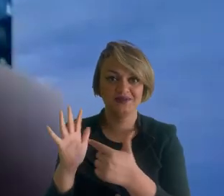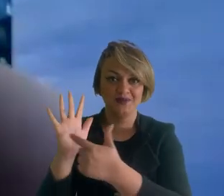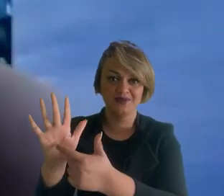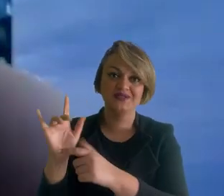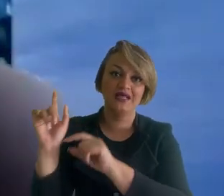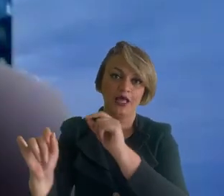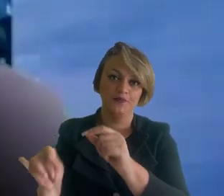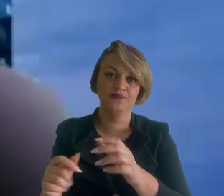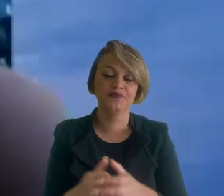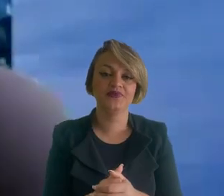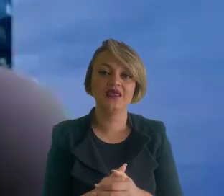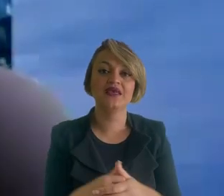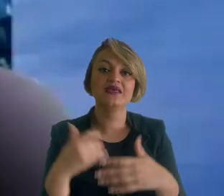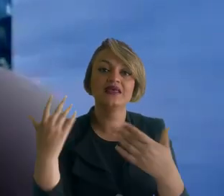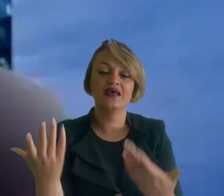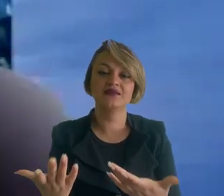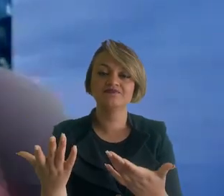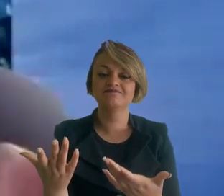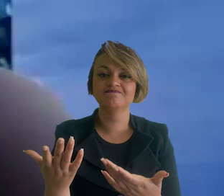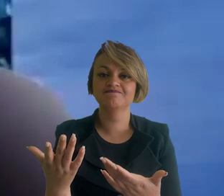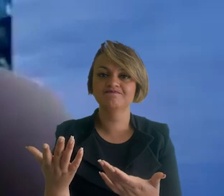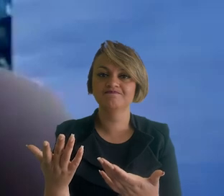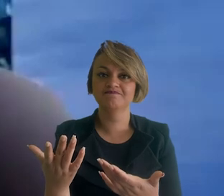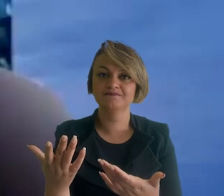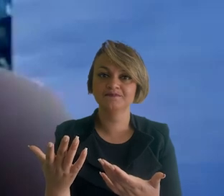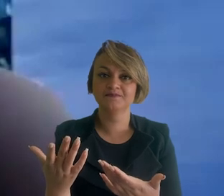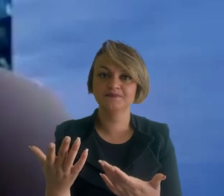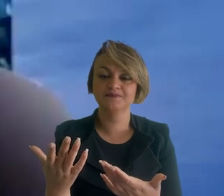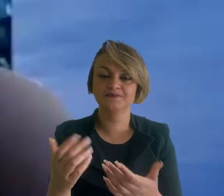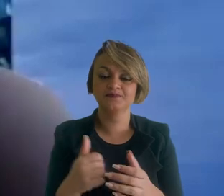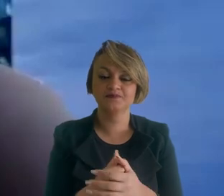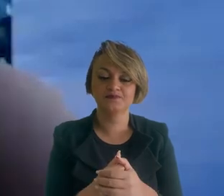Paiva e a seguir